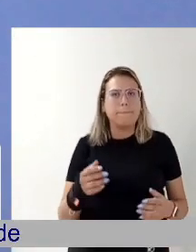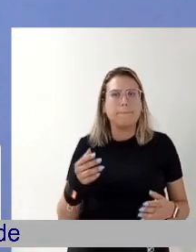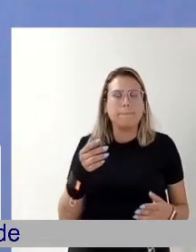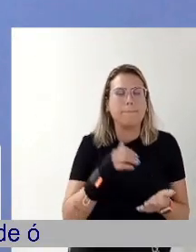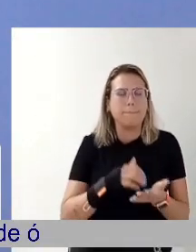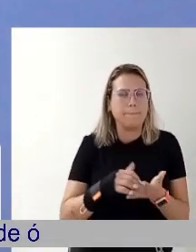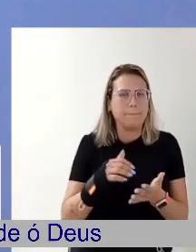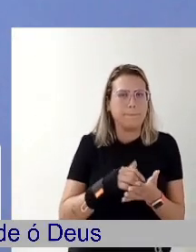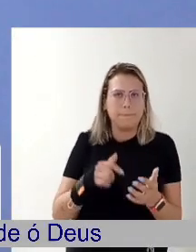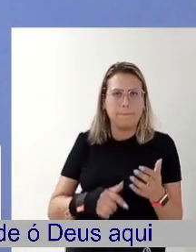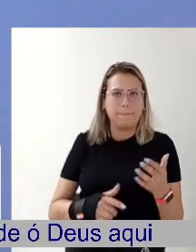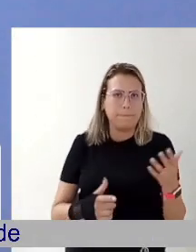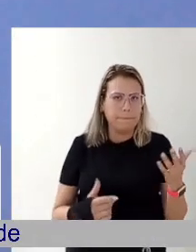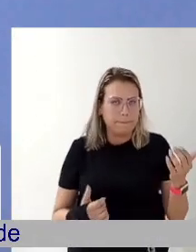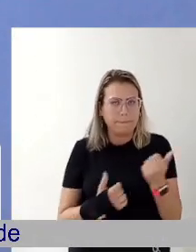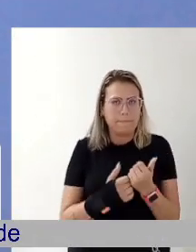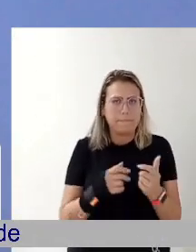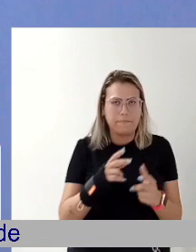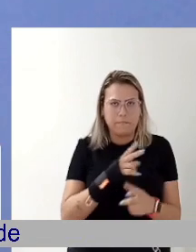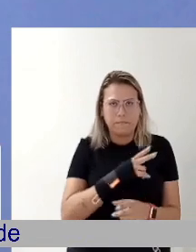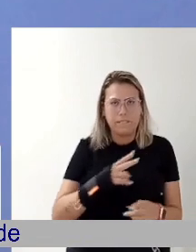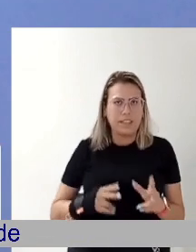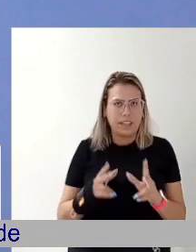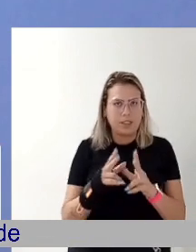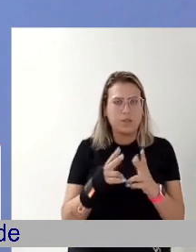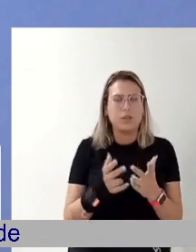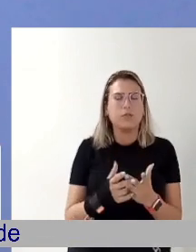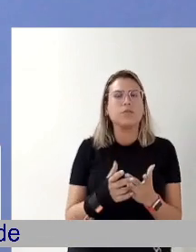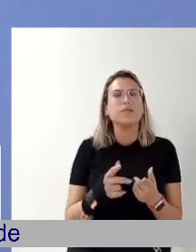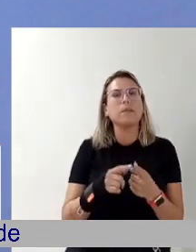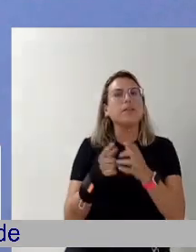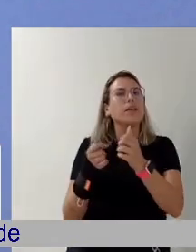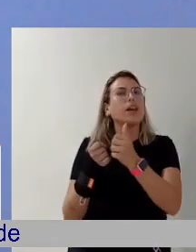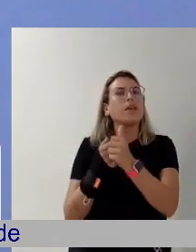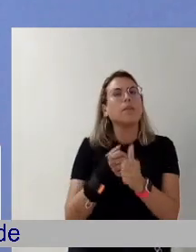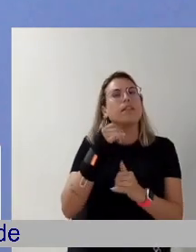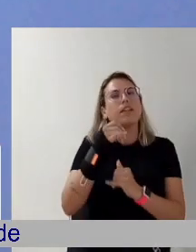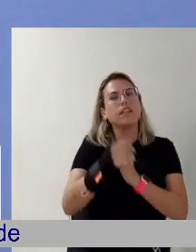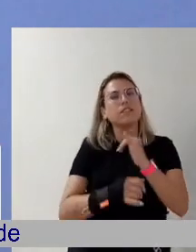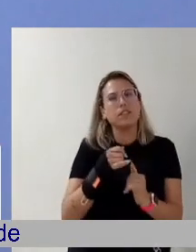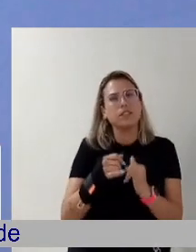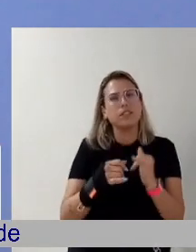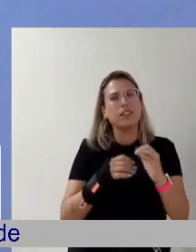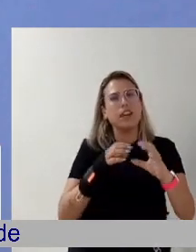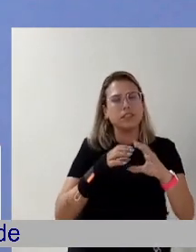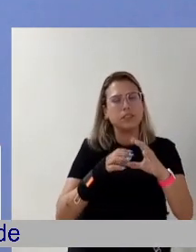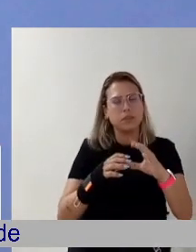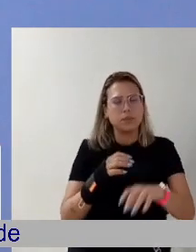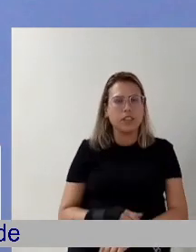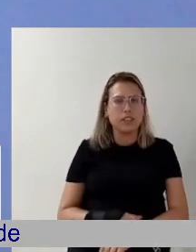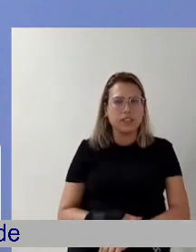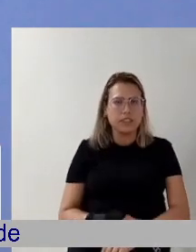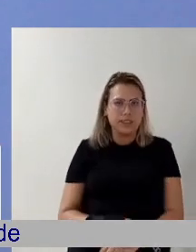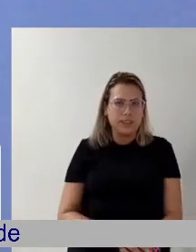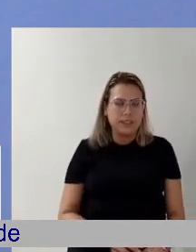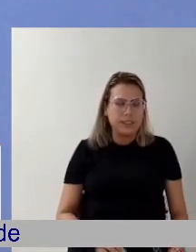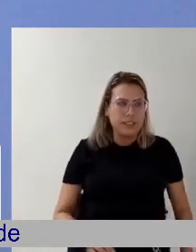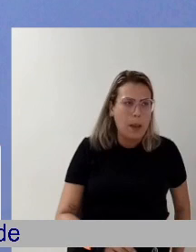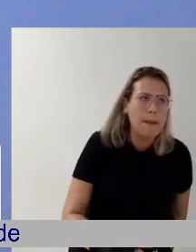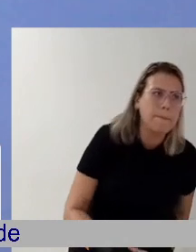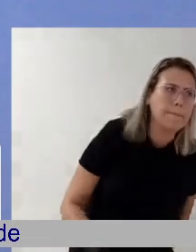do plenário Vereador José Mendes sobrinho os que nos acompanham através da Liberdade